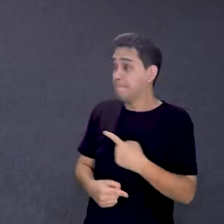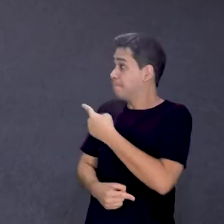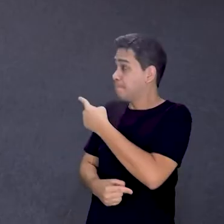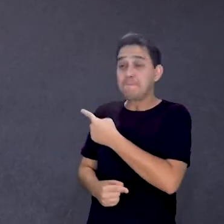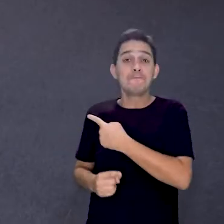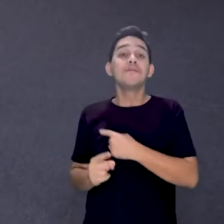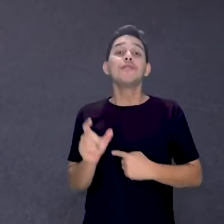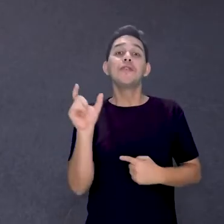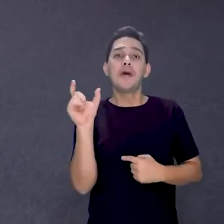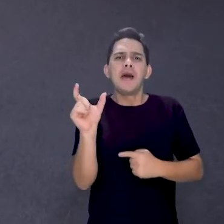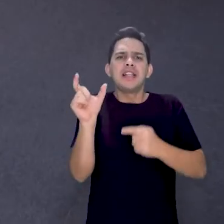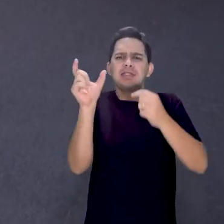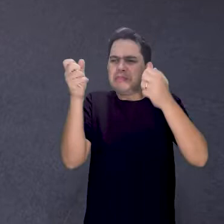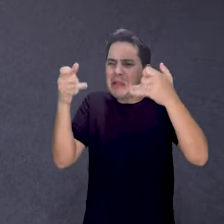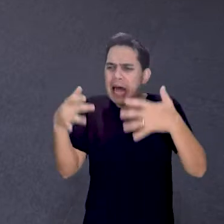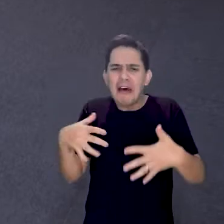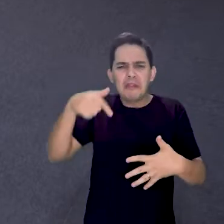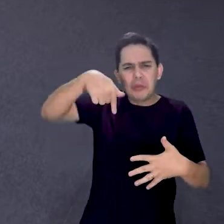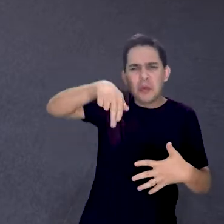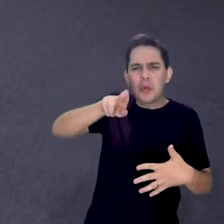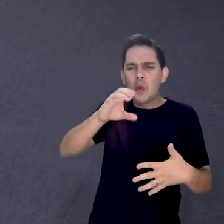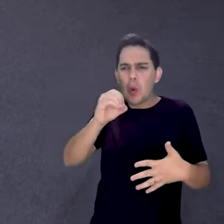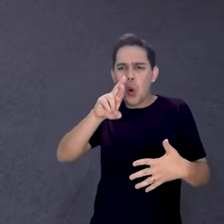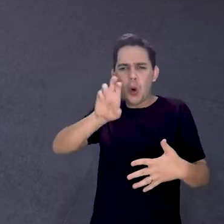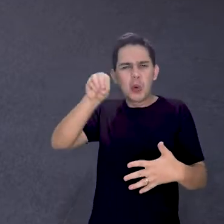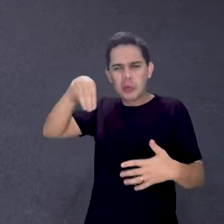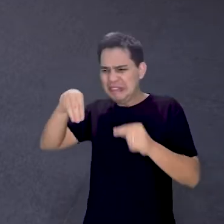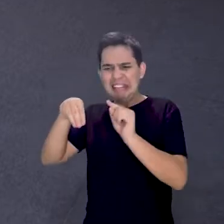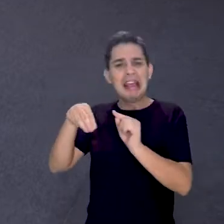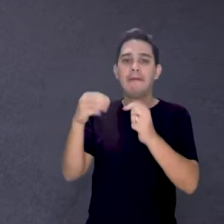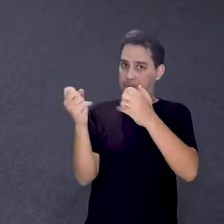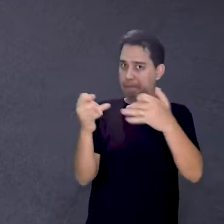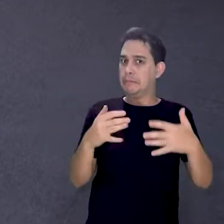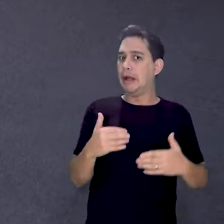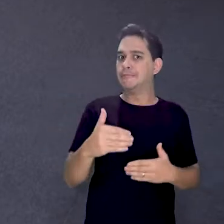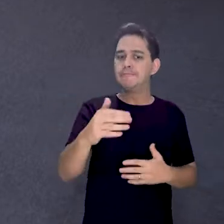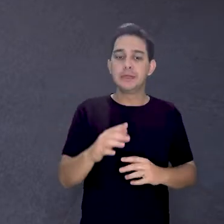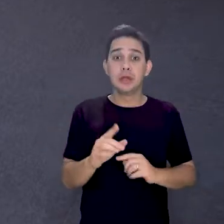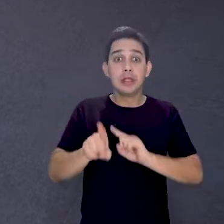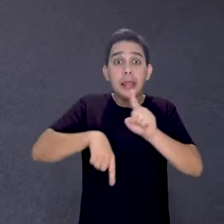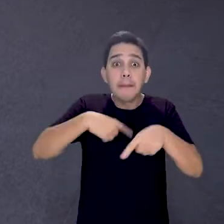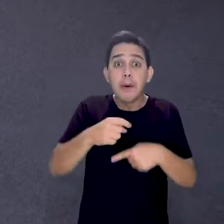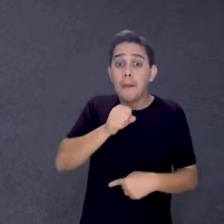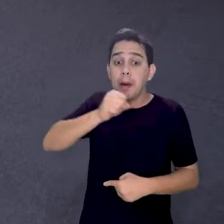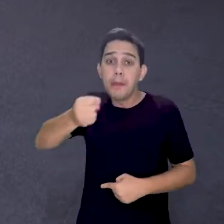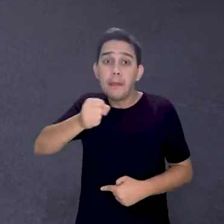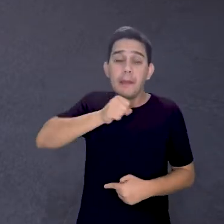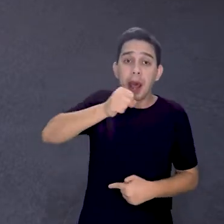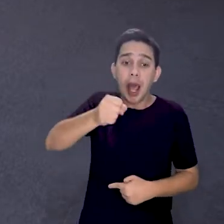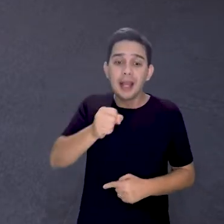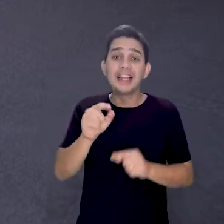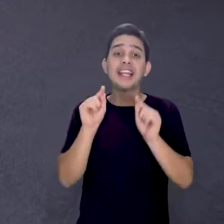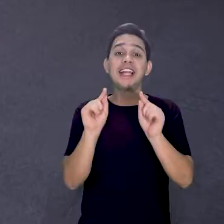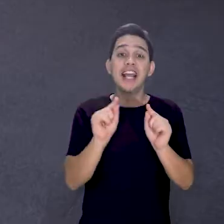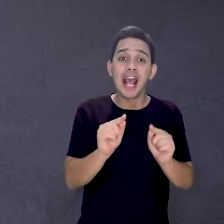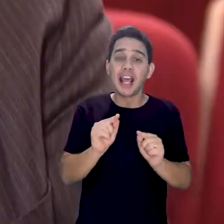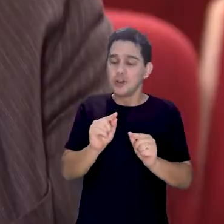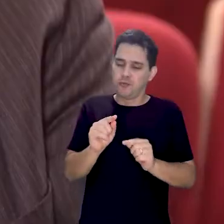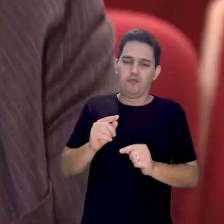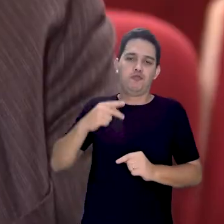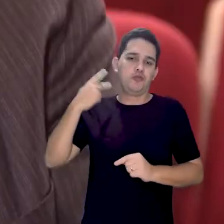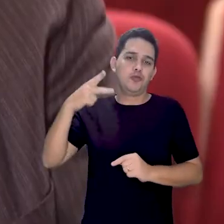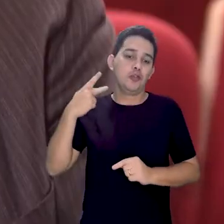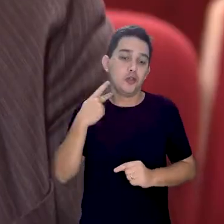vai ficar por dentro do significado da palavra quórum. E não perca uma entrevista exclusiva com o ouvidor do MPRJ, o Procurador de